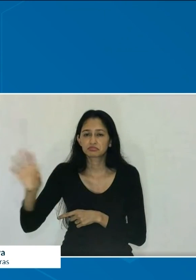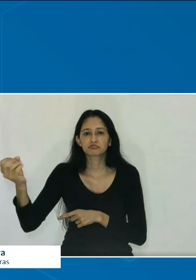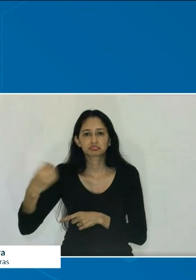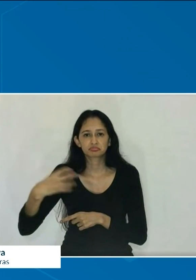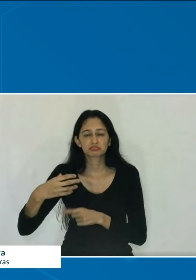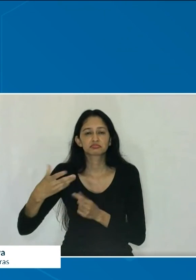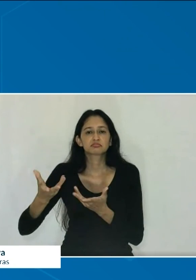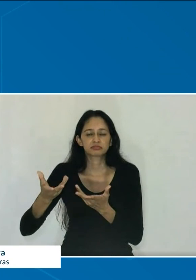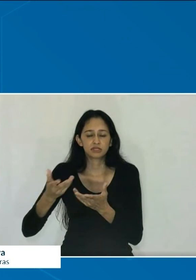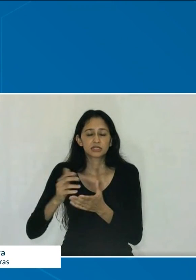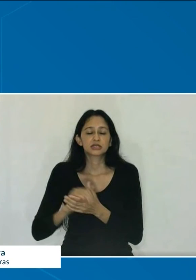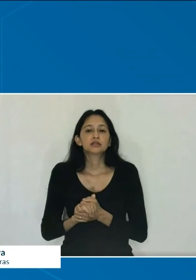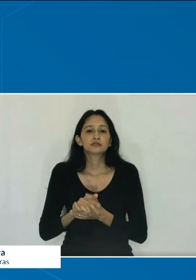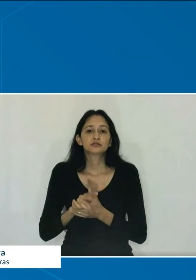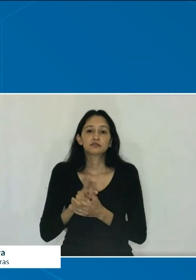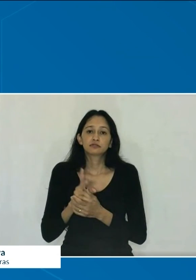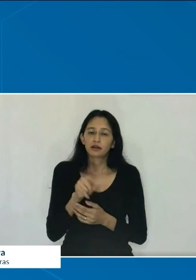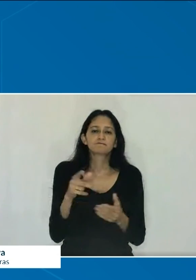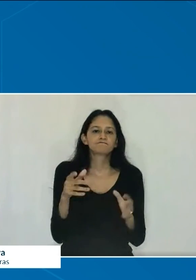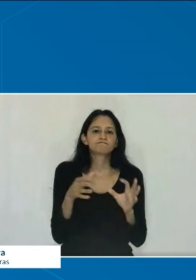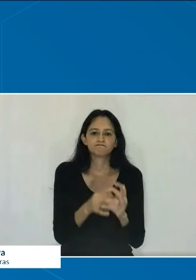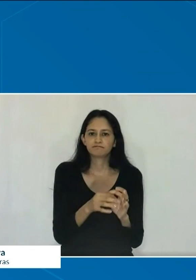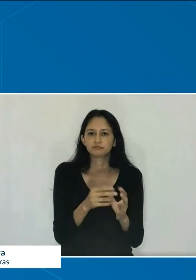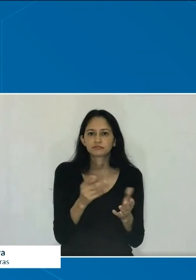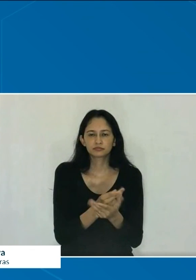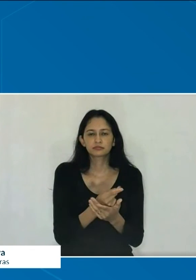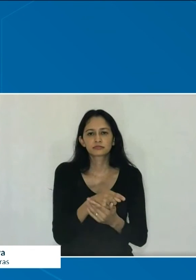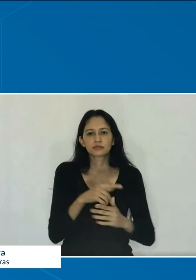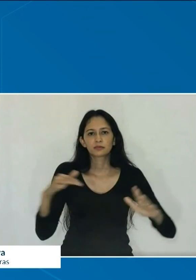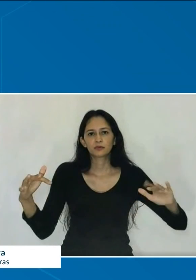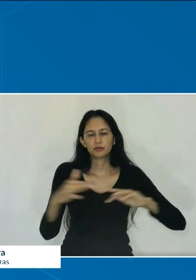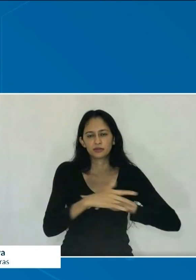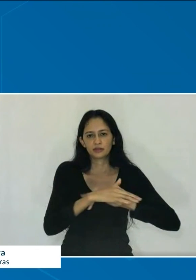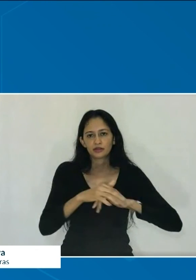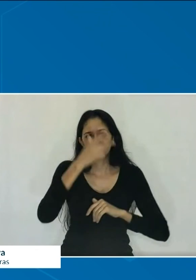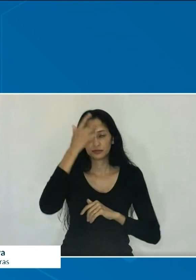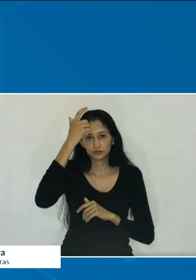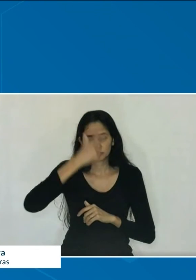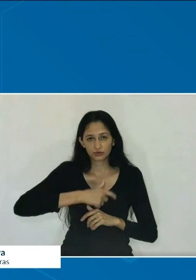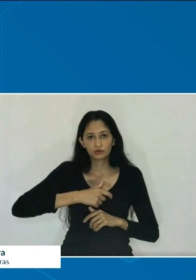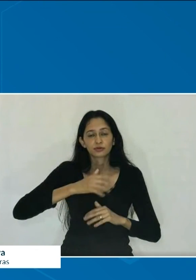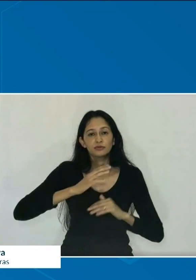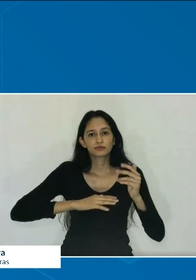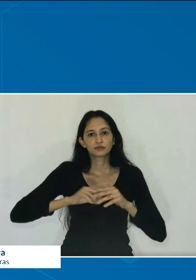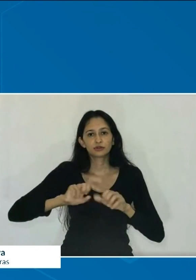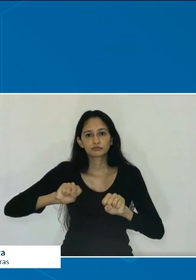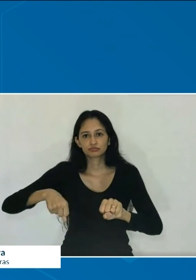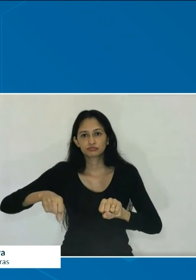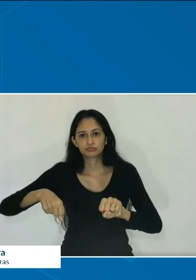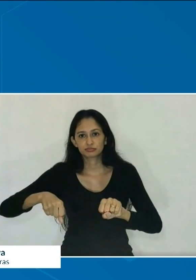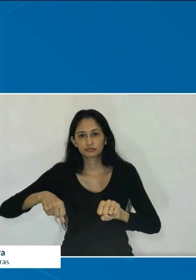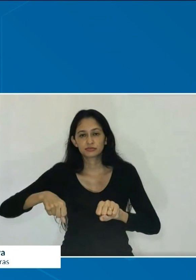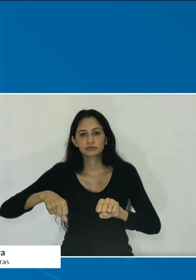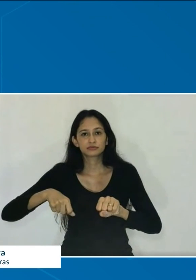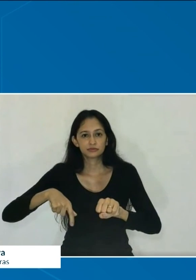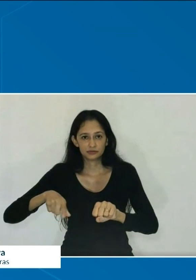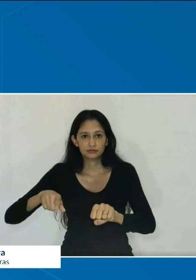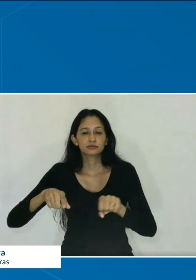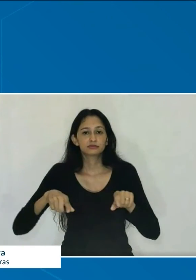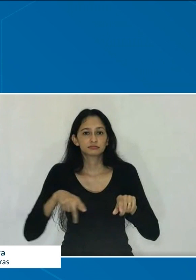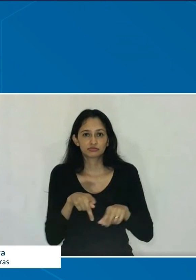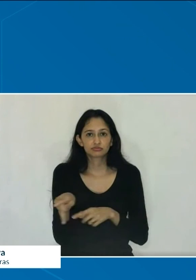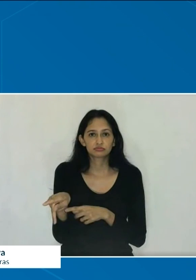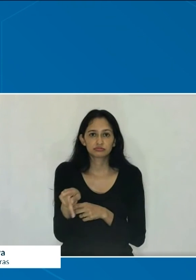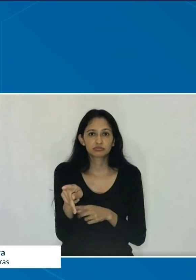na mobilidade. E, por exemplo, essa pessoa de delivery é uma pessoa que utilizava transporte público, mas não vai utilizar mais, porque agora ela trabalha